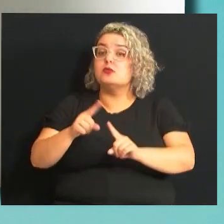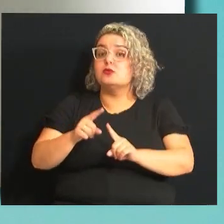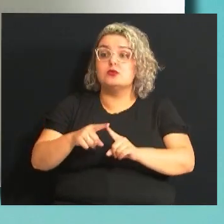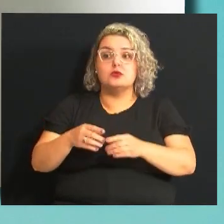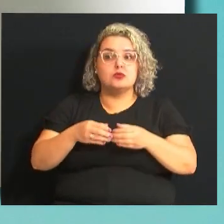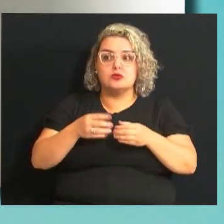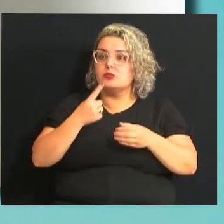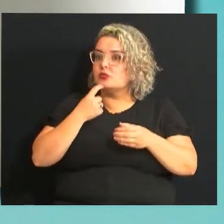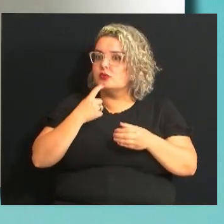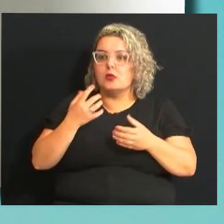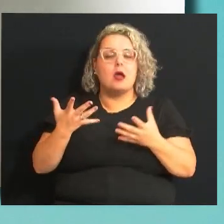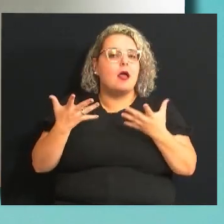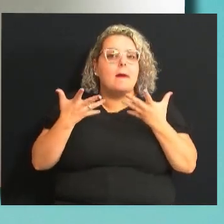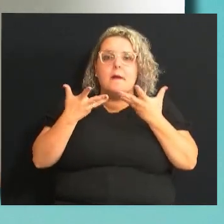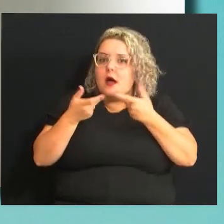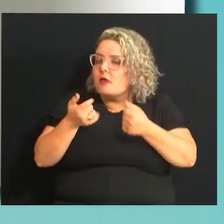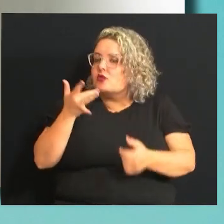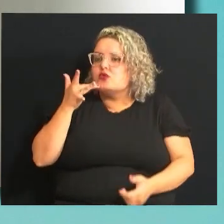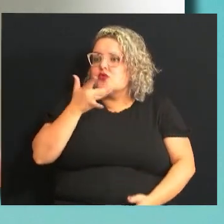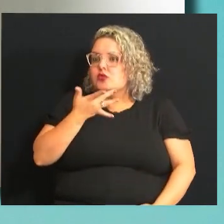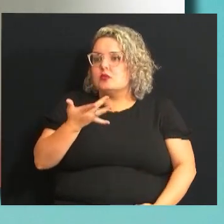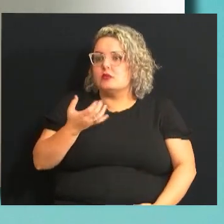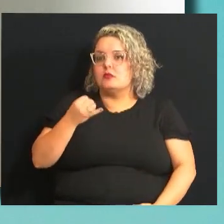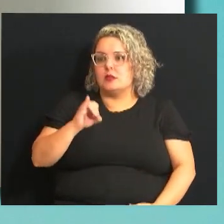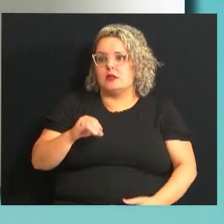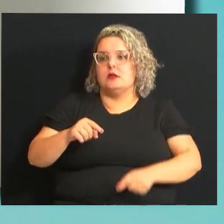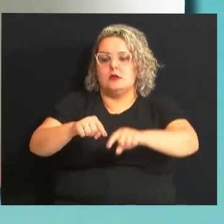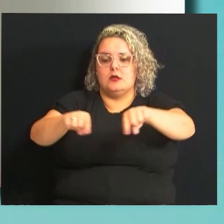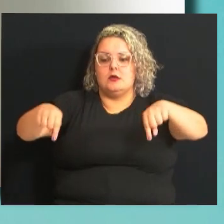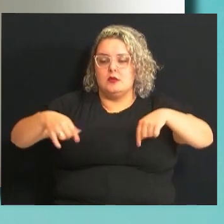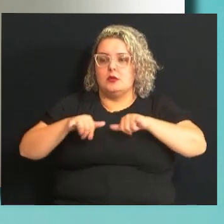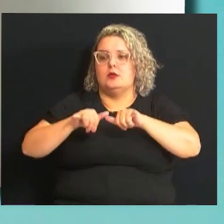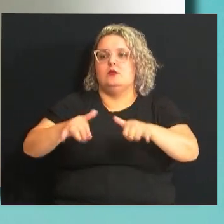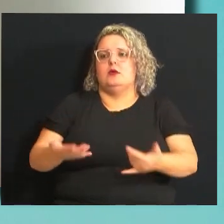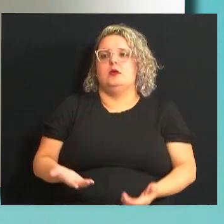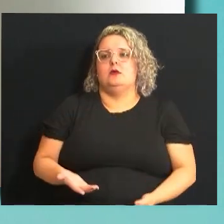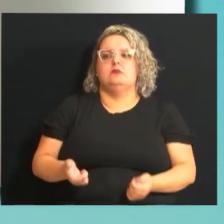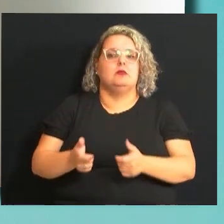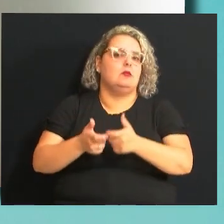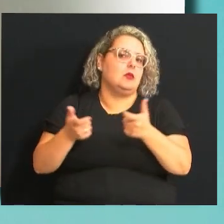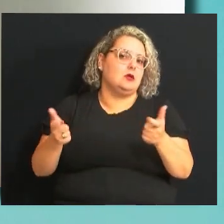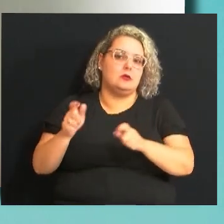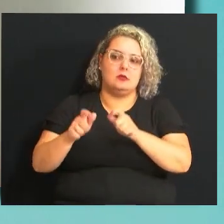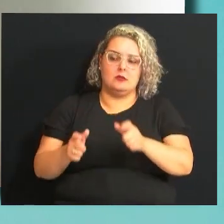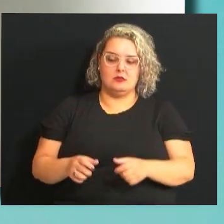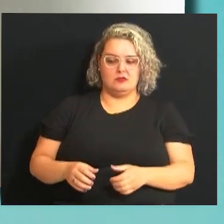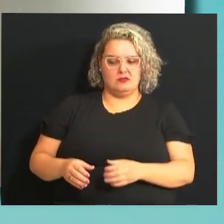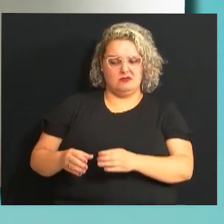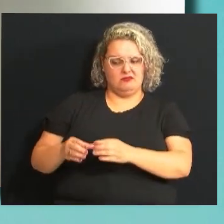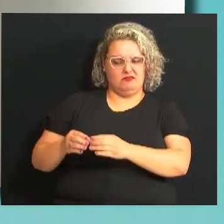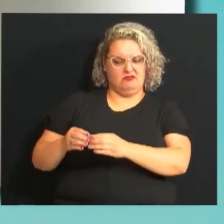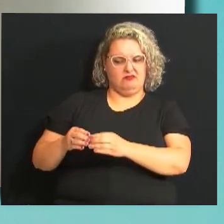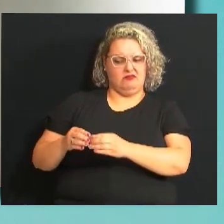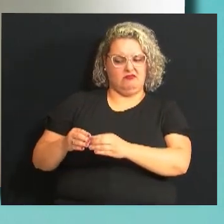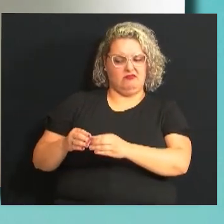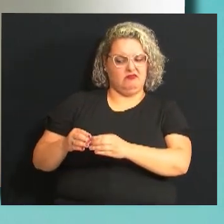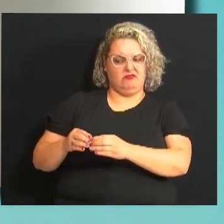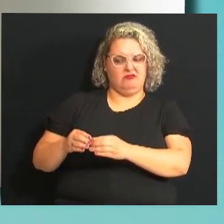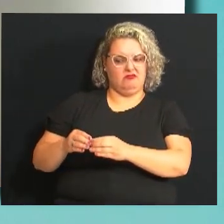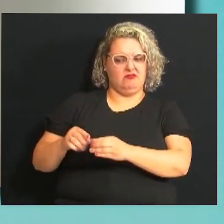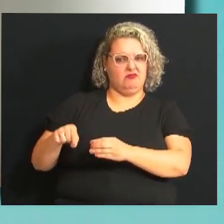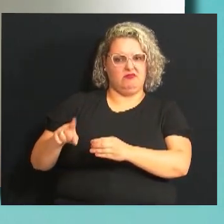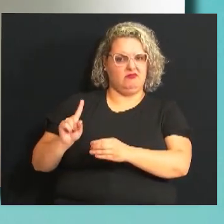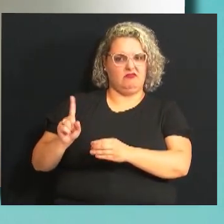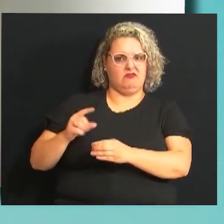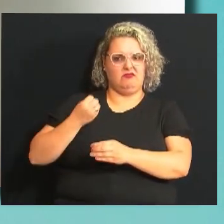preto por fora. Mas na verdade isso é simplesmente um outro tipo de tomate. Ele é maravilhoso, é delicioso, mas se você coloca isso na gôndola, no mercado,